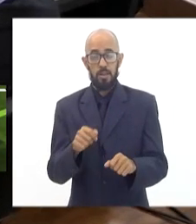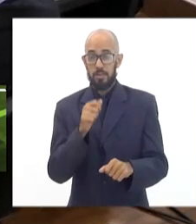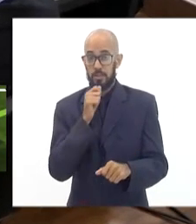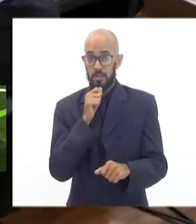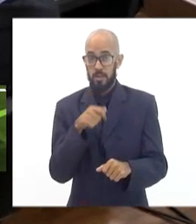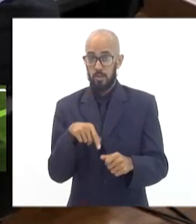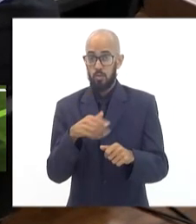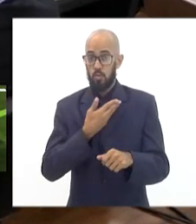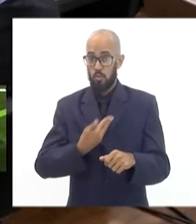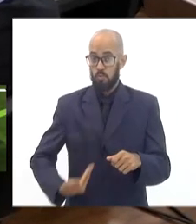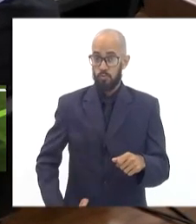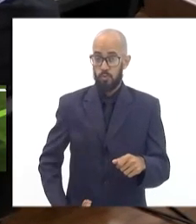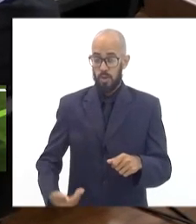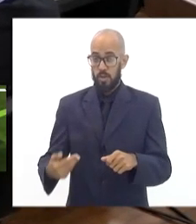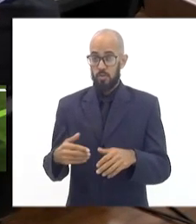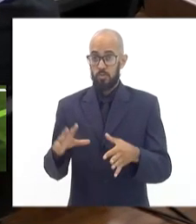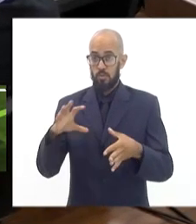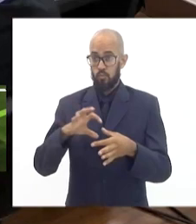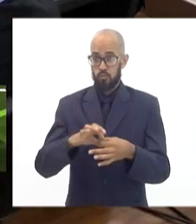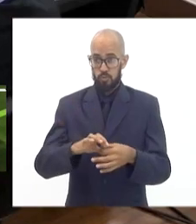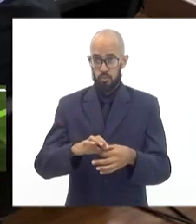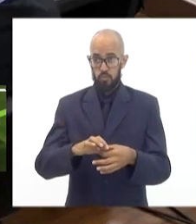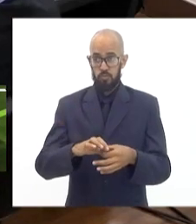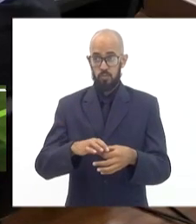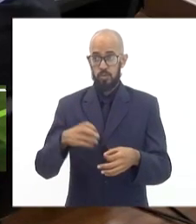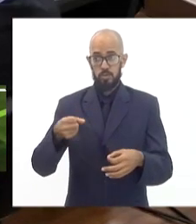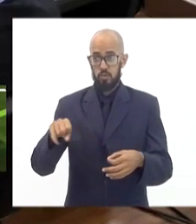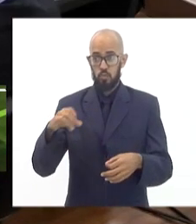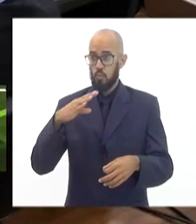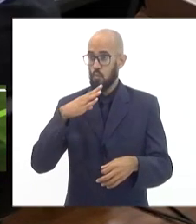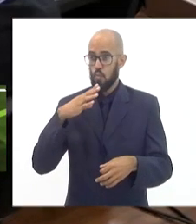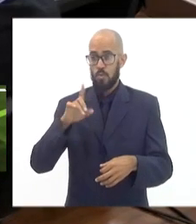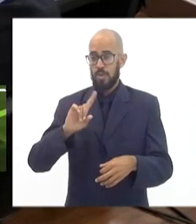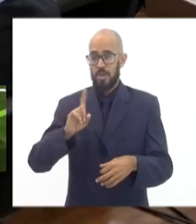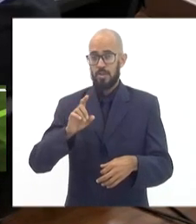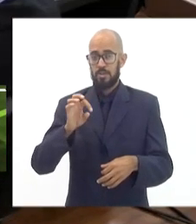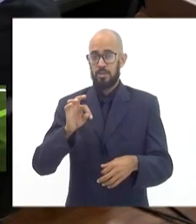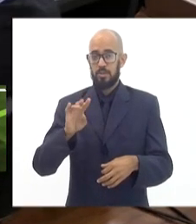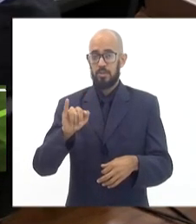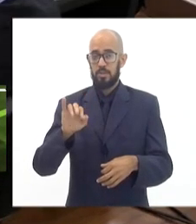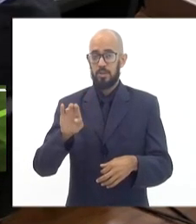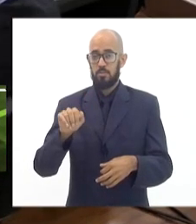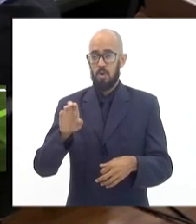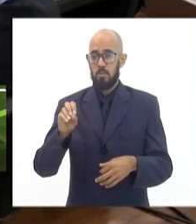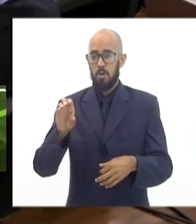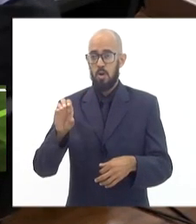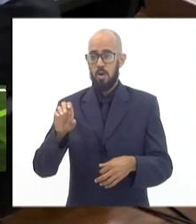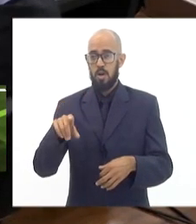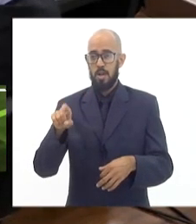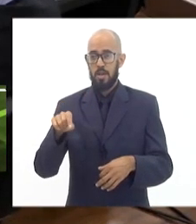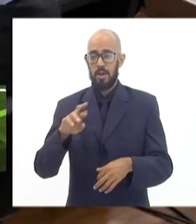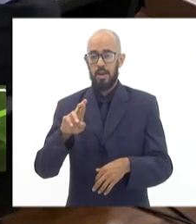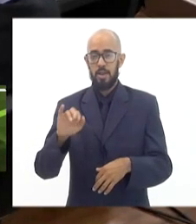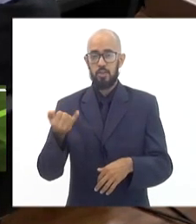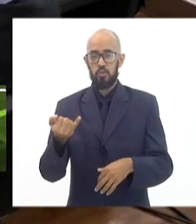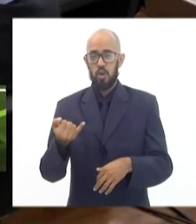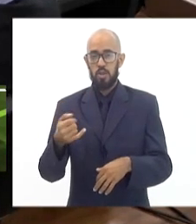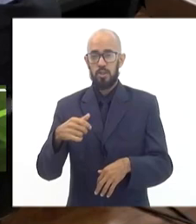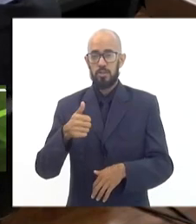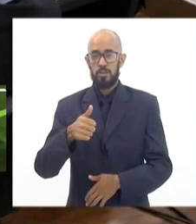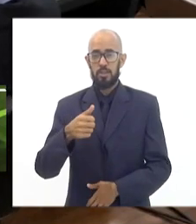no governo da fusão quem não conhece tribo boa Max conhece é ali na rj-104